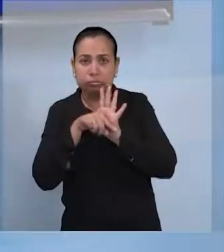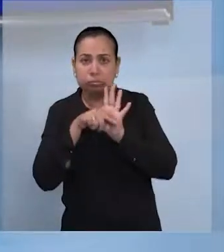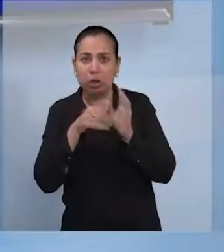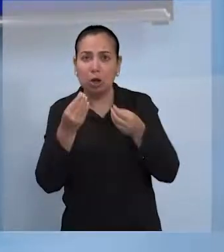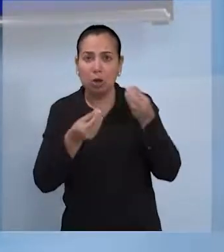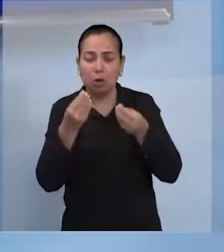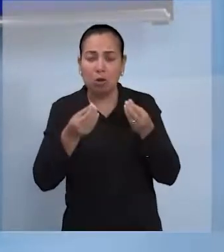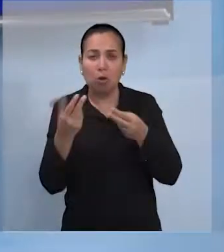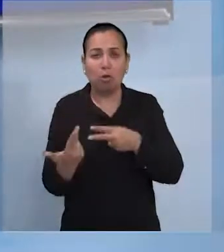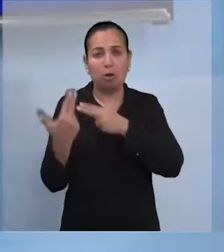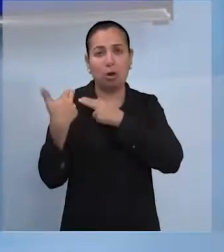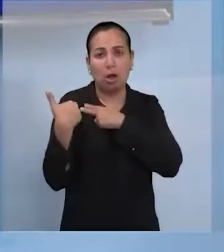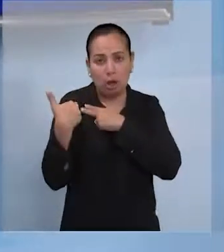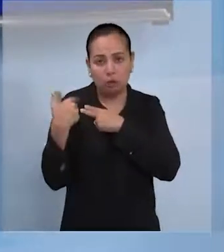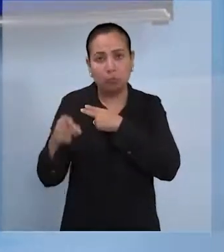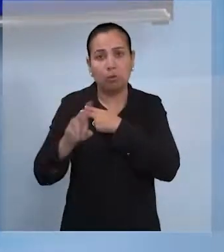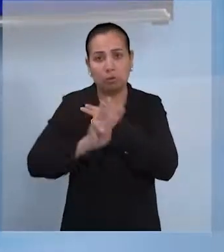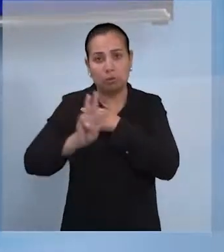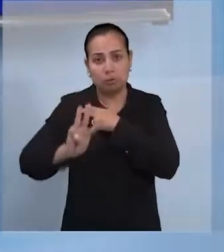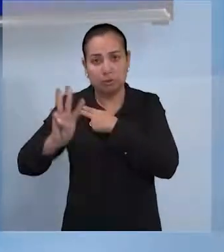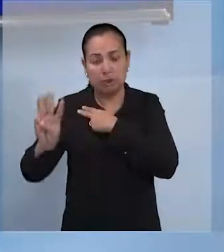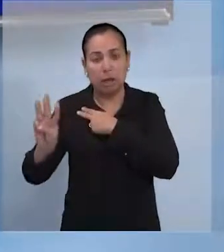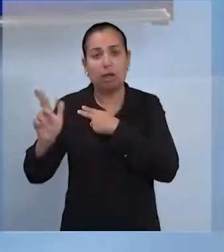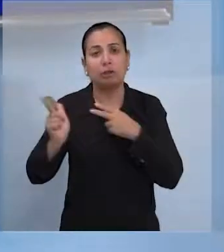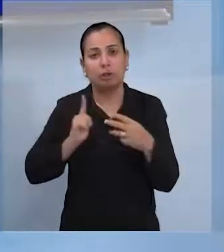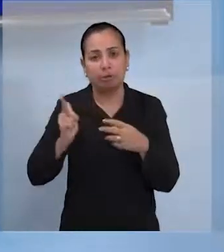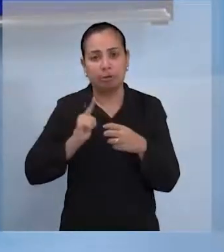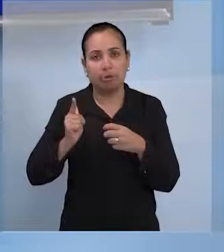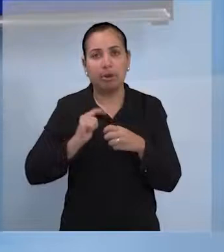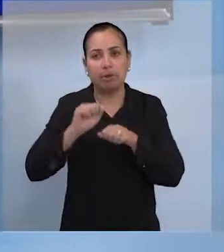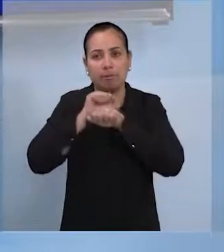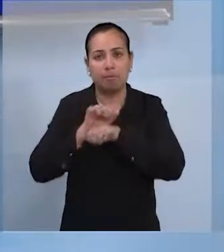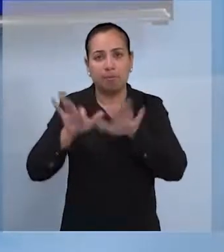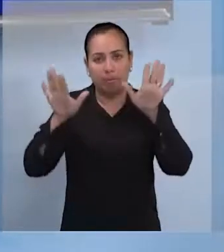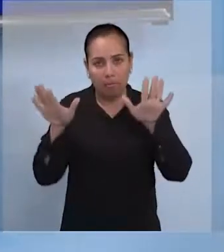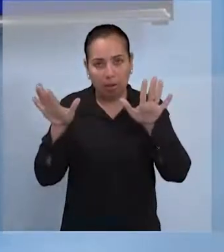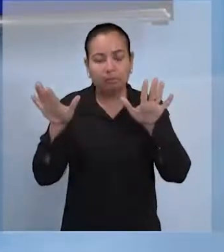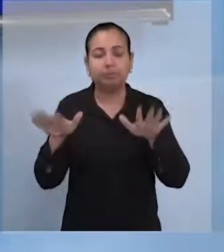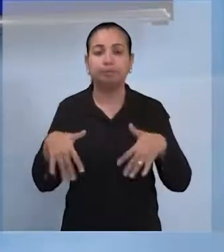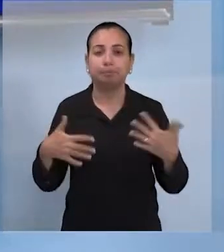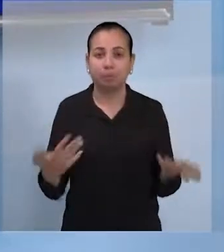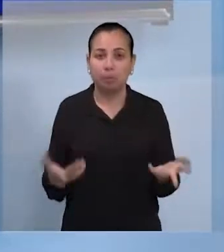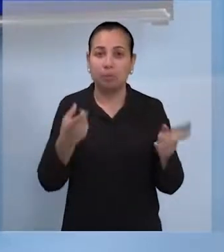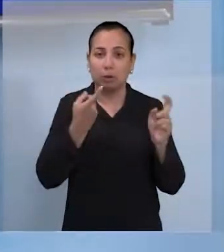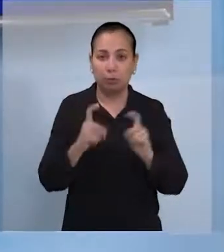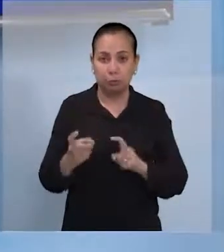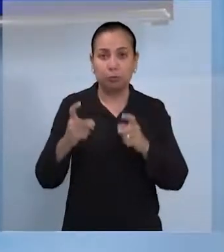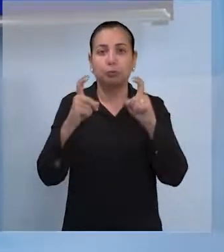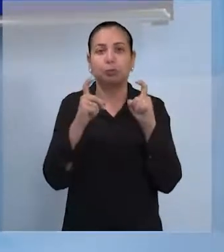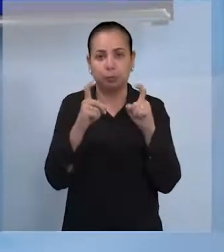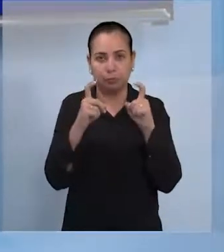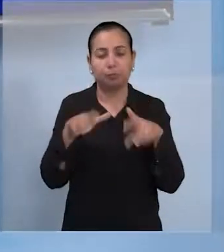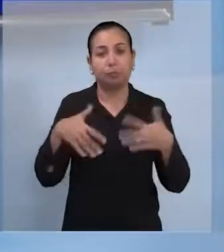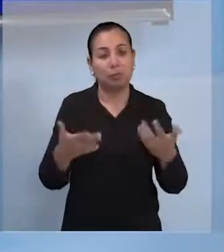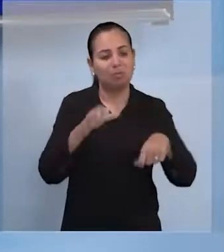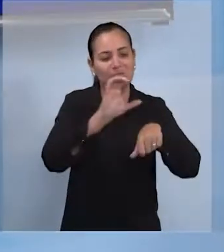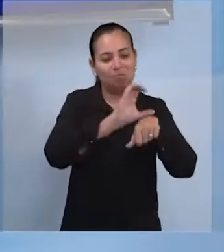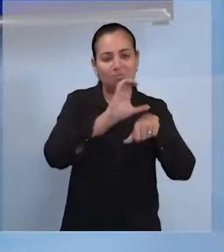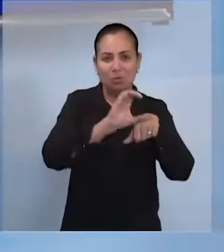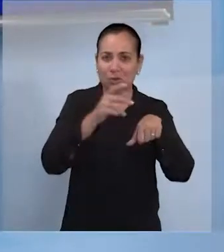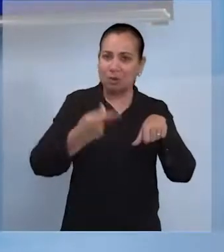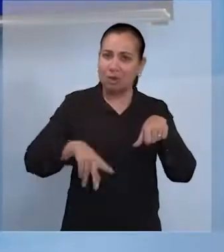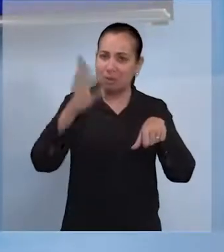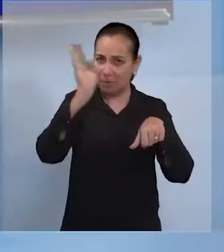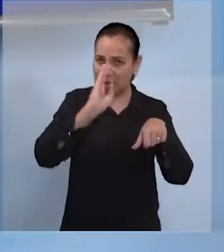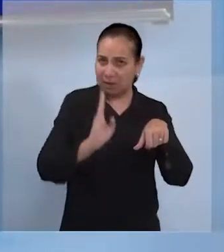site é que fez esta invasão? Discussões à parte, a Constituição brasileira